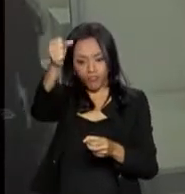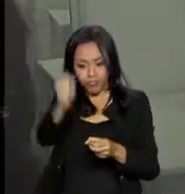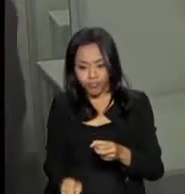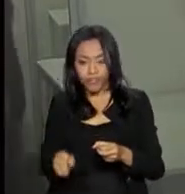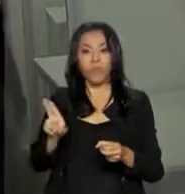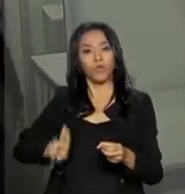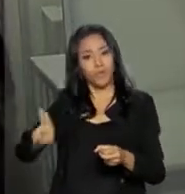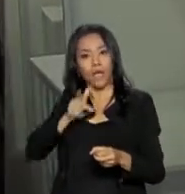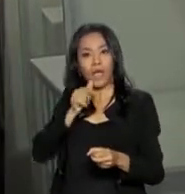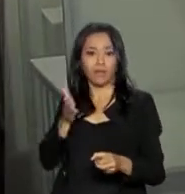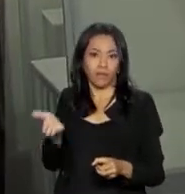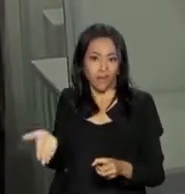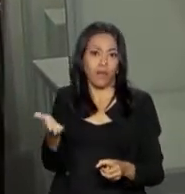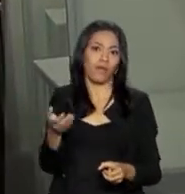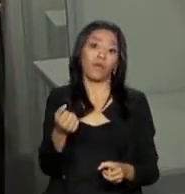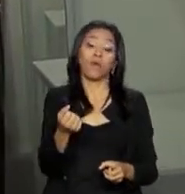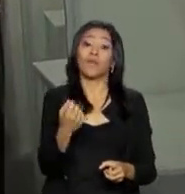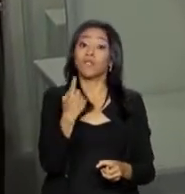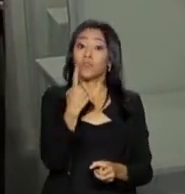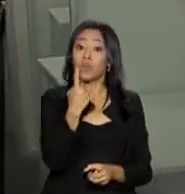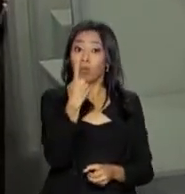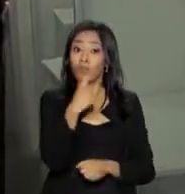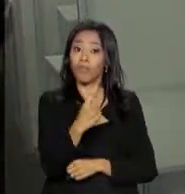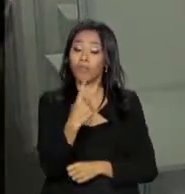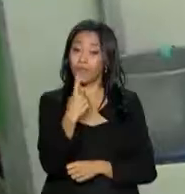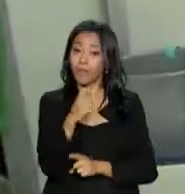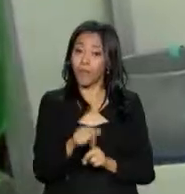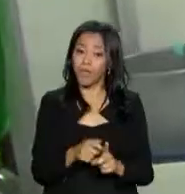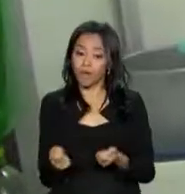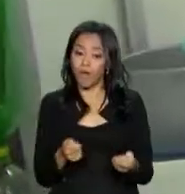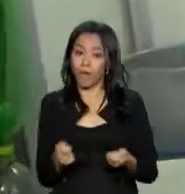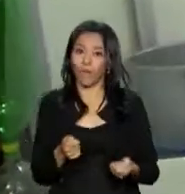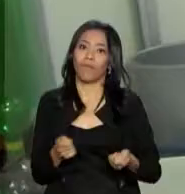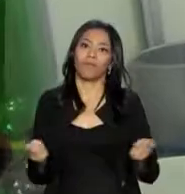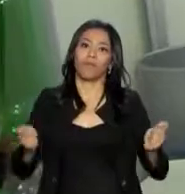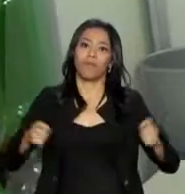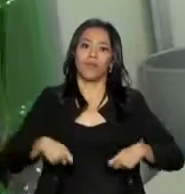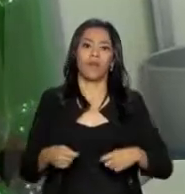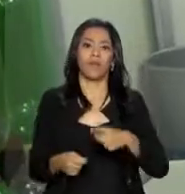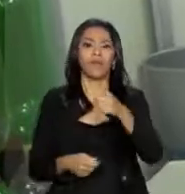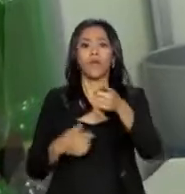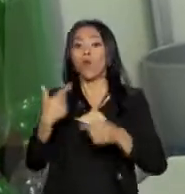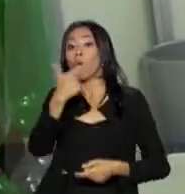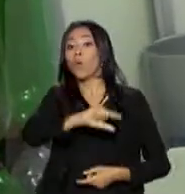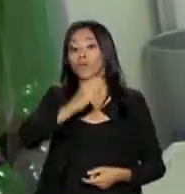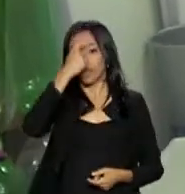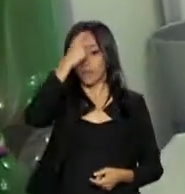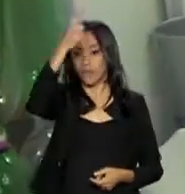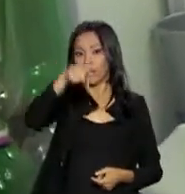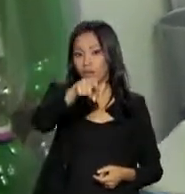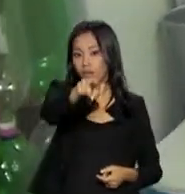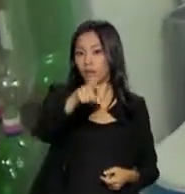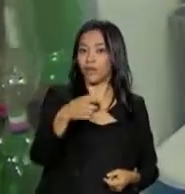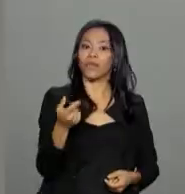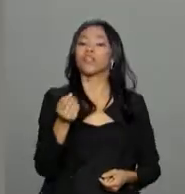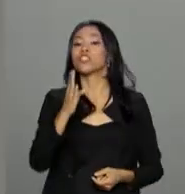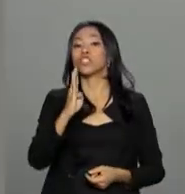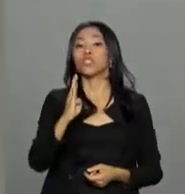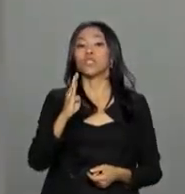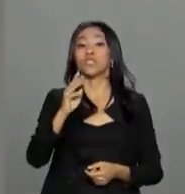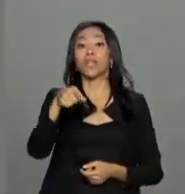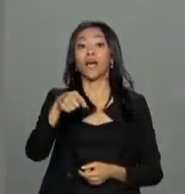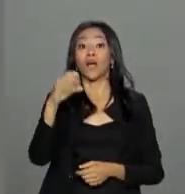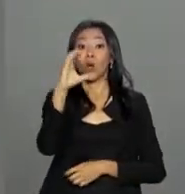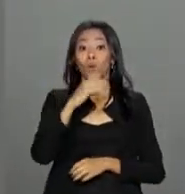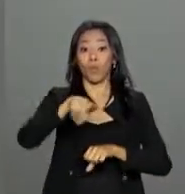economia durante o mês, principalmente em épocas de chuva. E o que dizer da ideia do Ricardo Aldana, de Bogotá, na Colômbia?